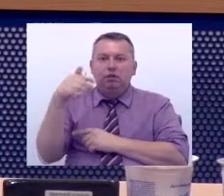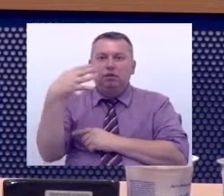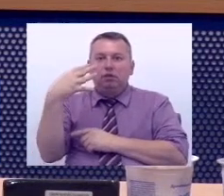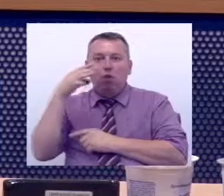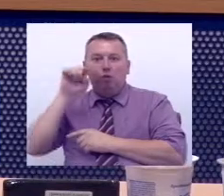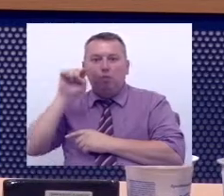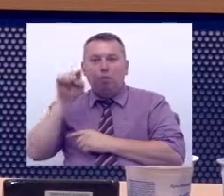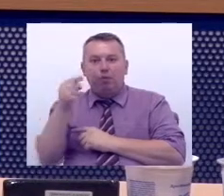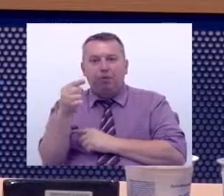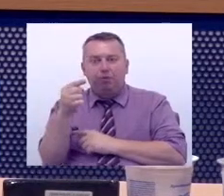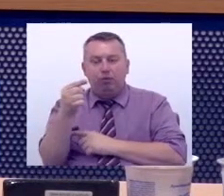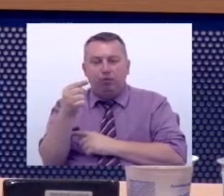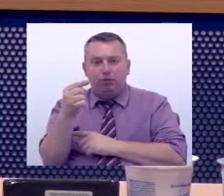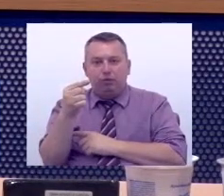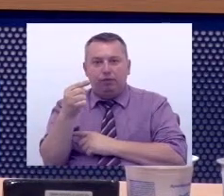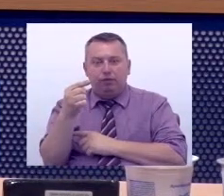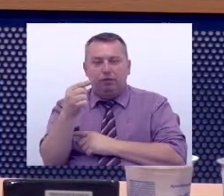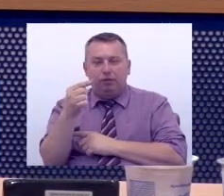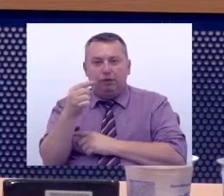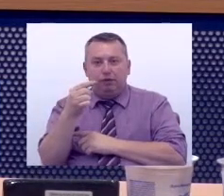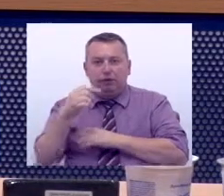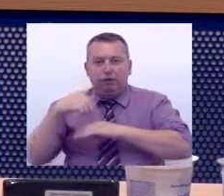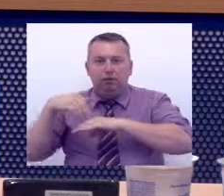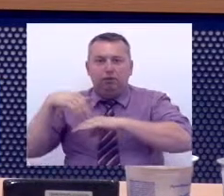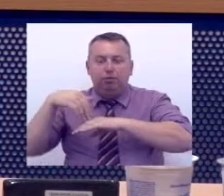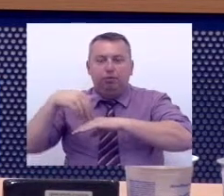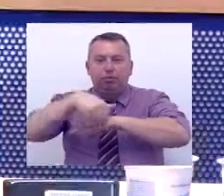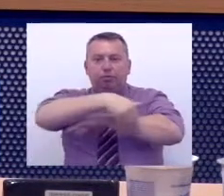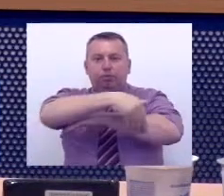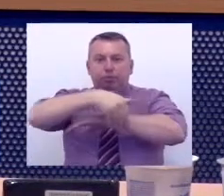R$ 82.174.000. Para pavimentação de vias,